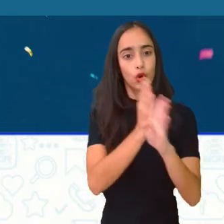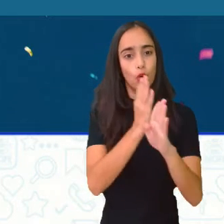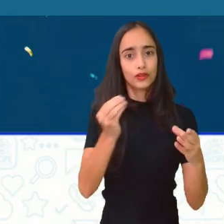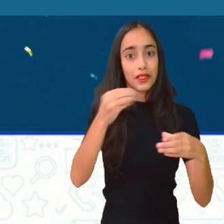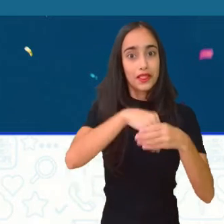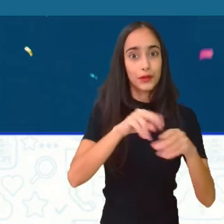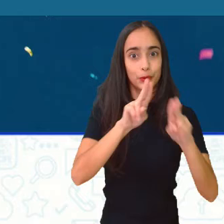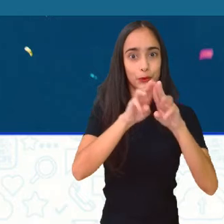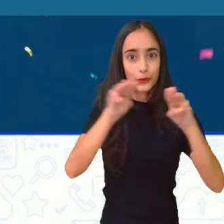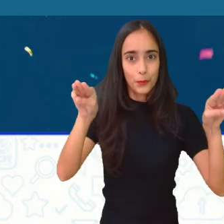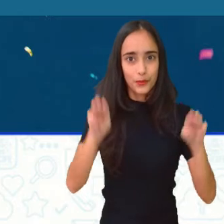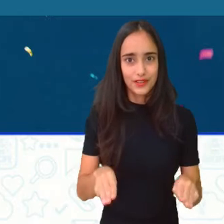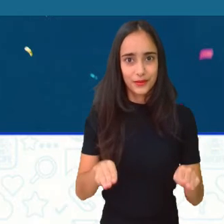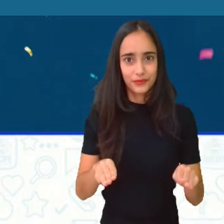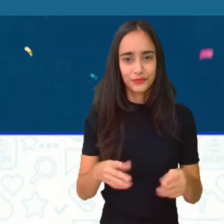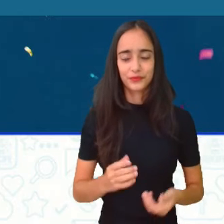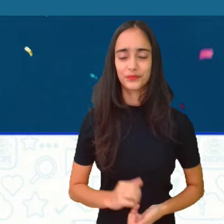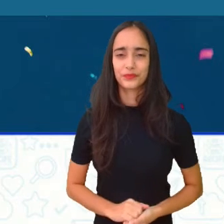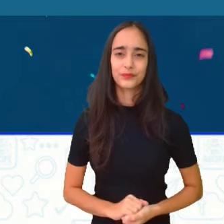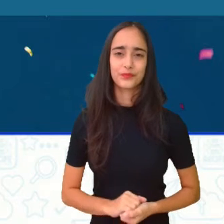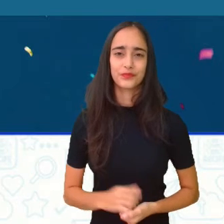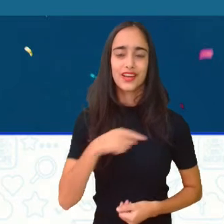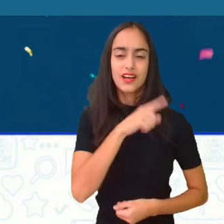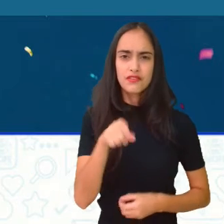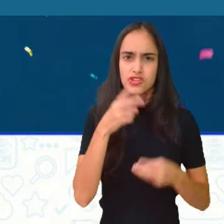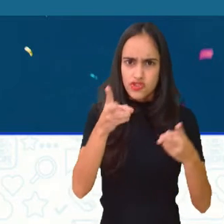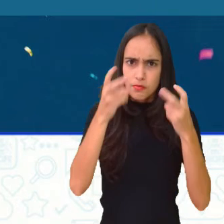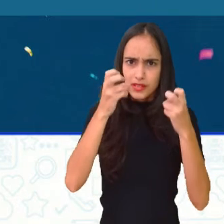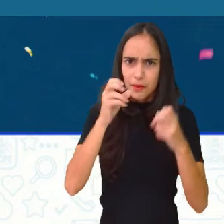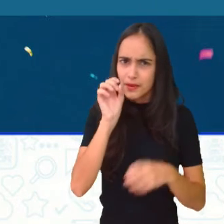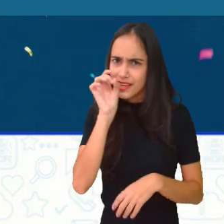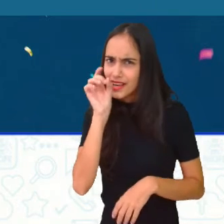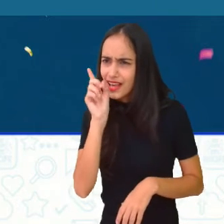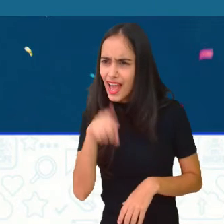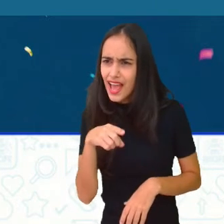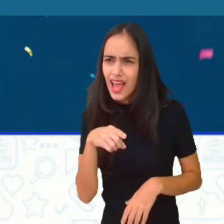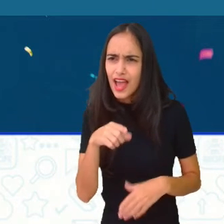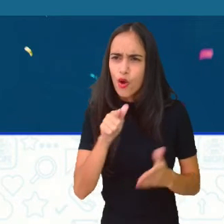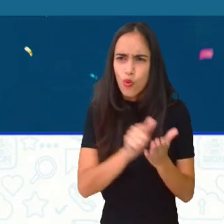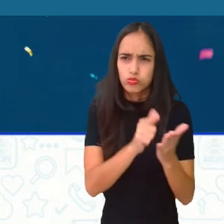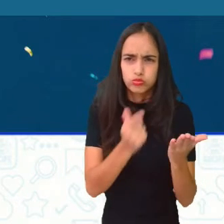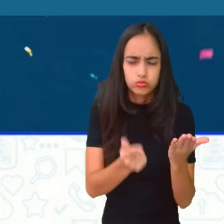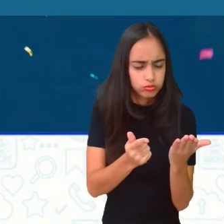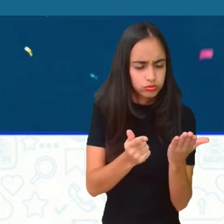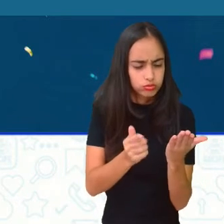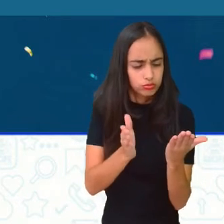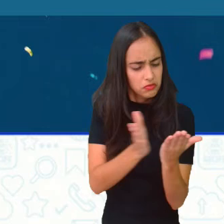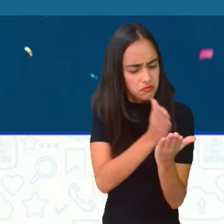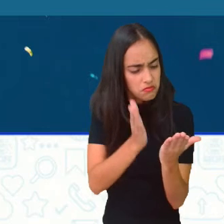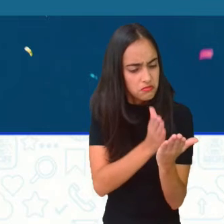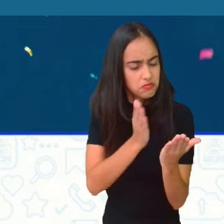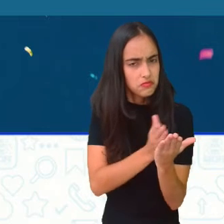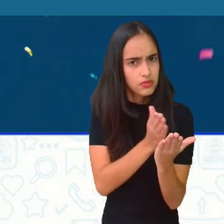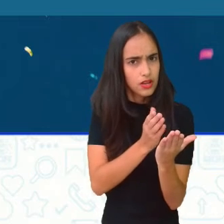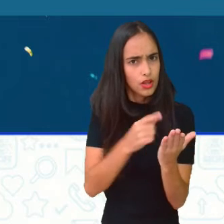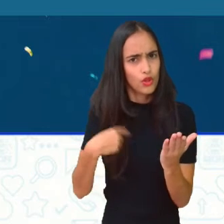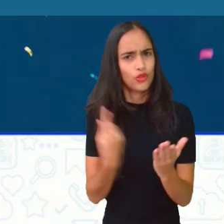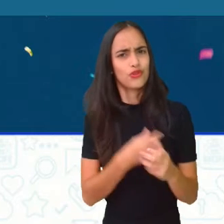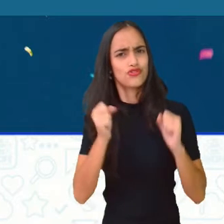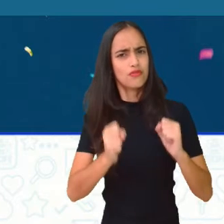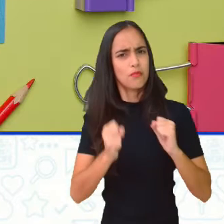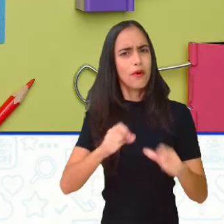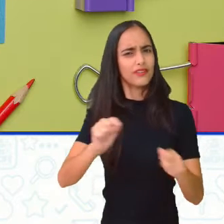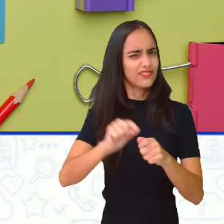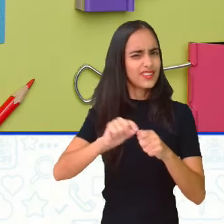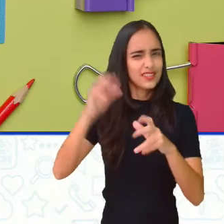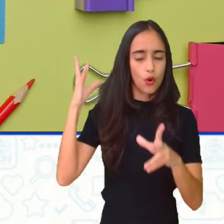bem diferente daquilo que a gente estava pensando como pesquisa. Mas será que é possível também fazer um resumo desse texto específico, mesmo